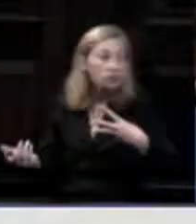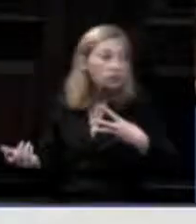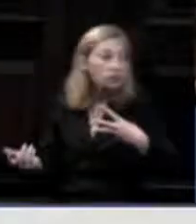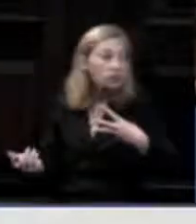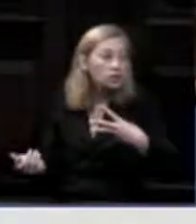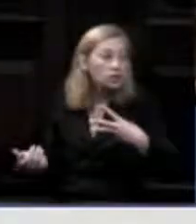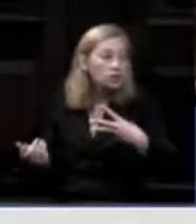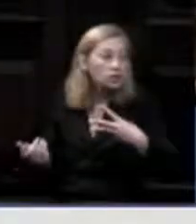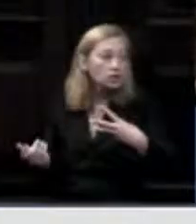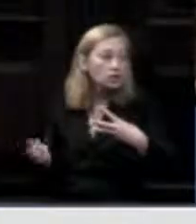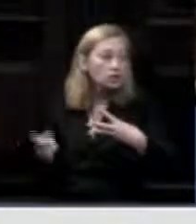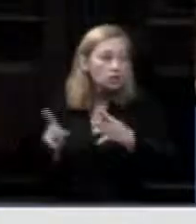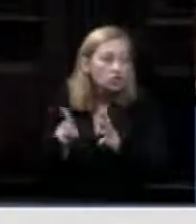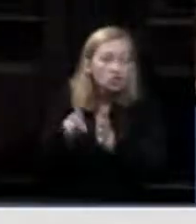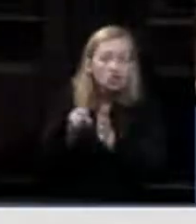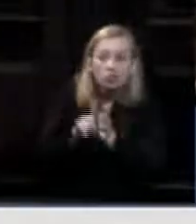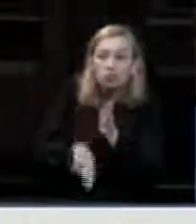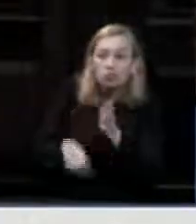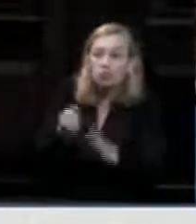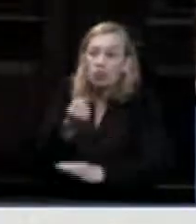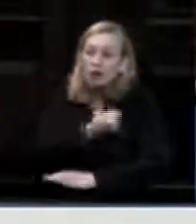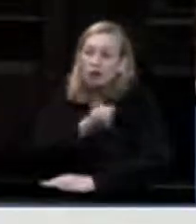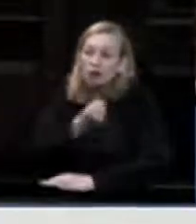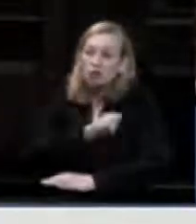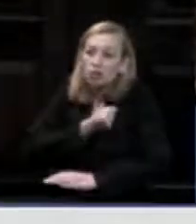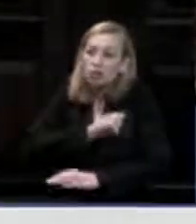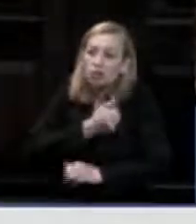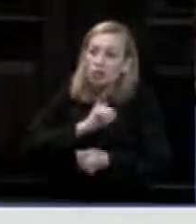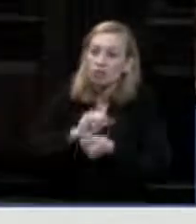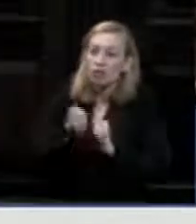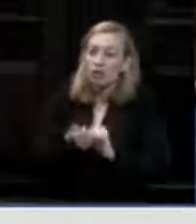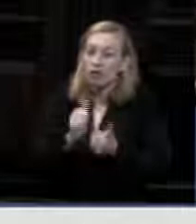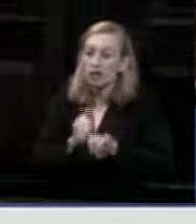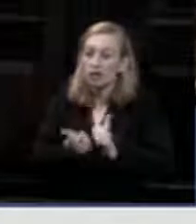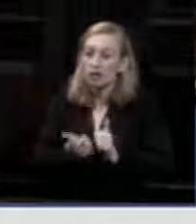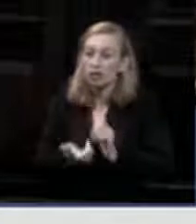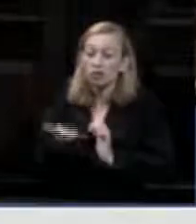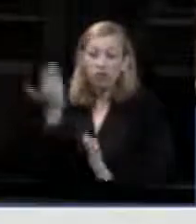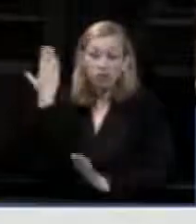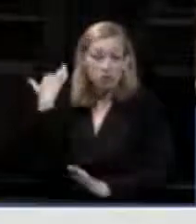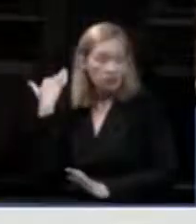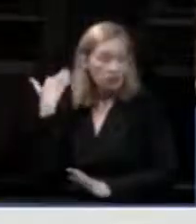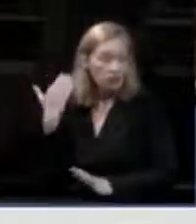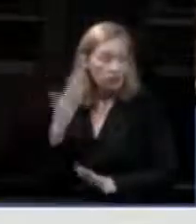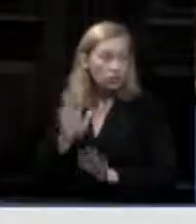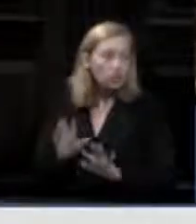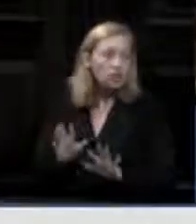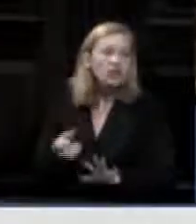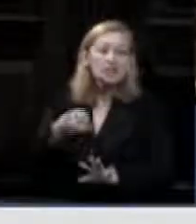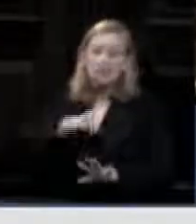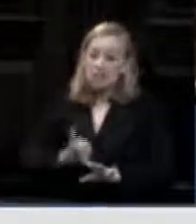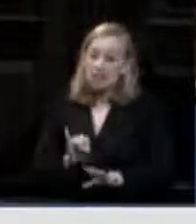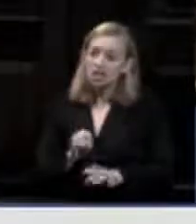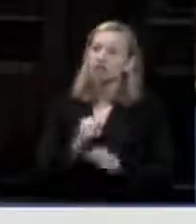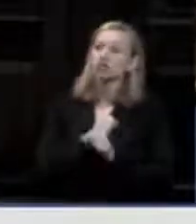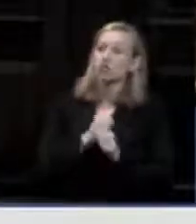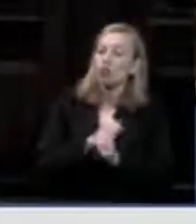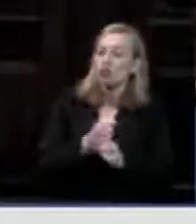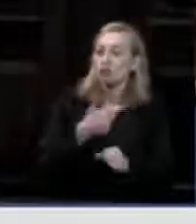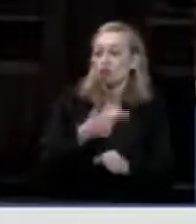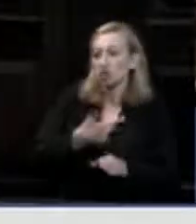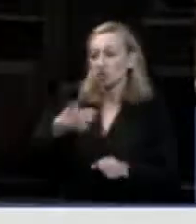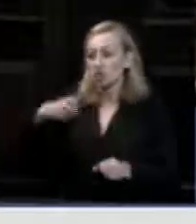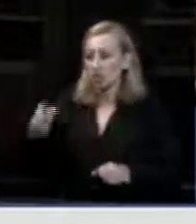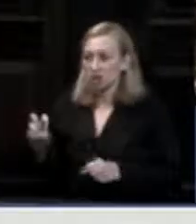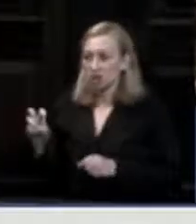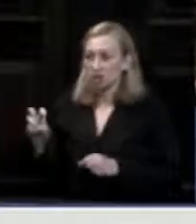baixaram a sua nota com relação à avaliação anterior. Ou seja, se no ano de 2015 o